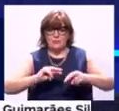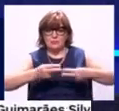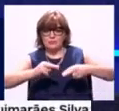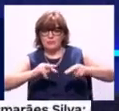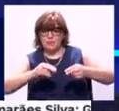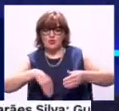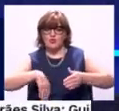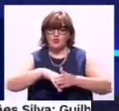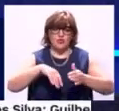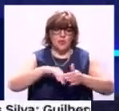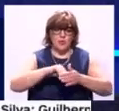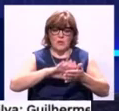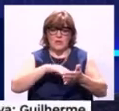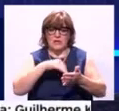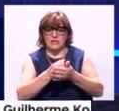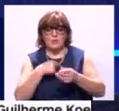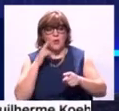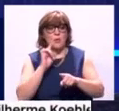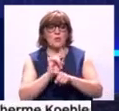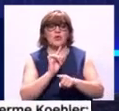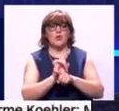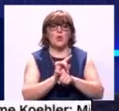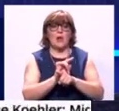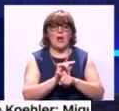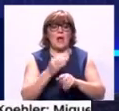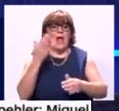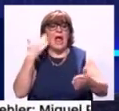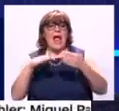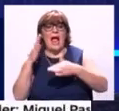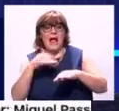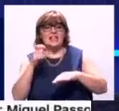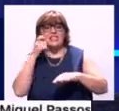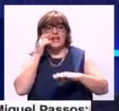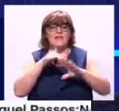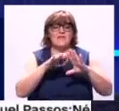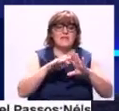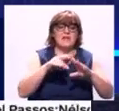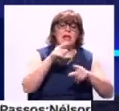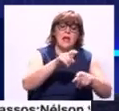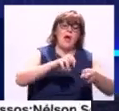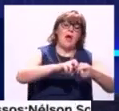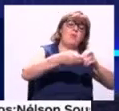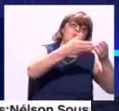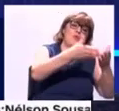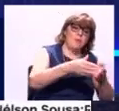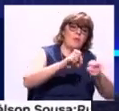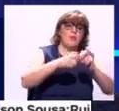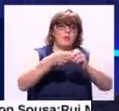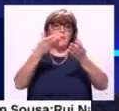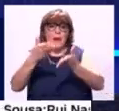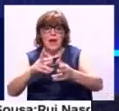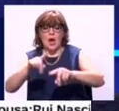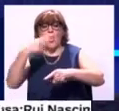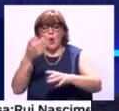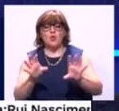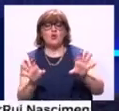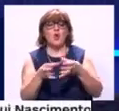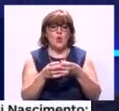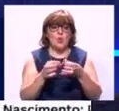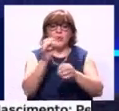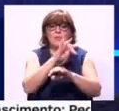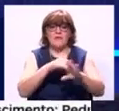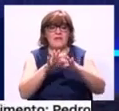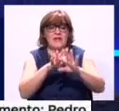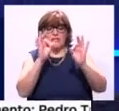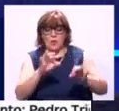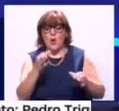jogadores permanente. O que eu estou habituado a ver... O Porto de antes fazia isso, era pioneiro. Esse é que é o grande problema, Júlio. Mas o problema é que os outros clubes, todos europeus, hoje fazem o mesmo.